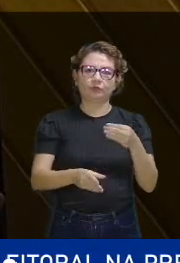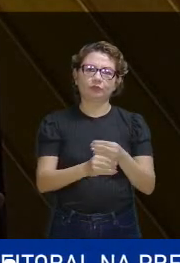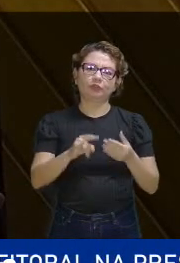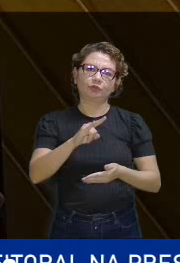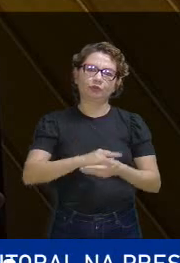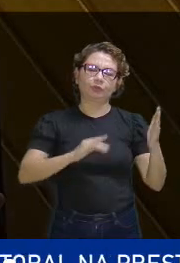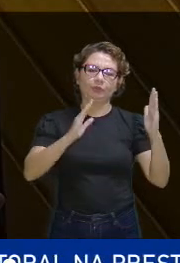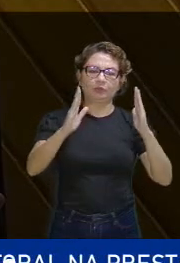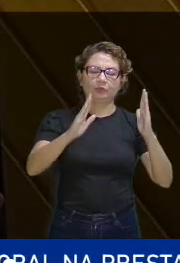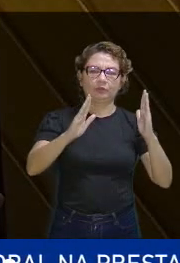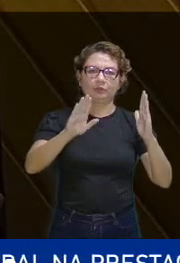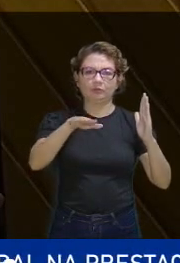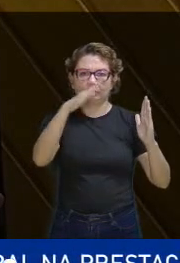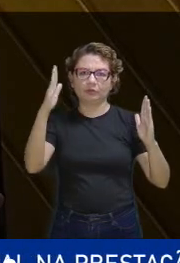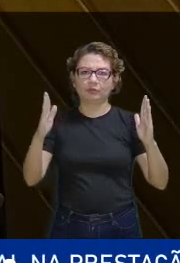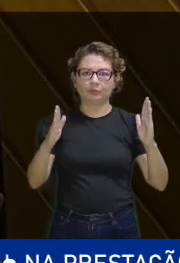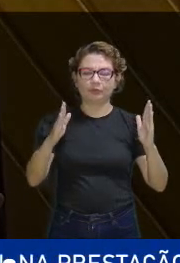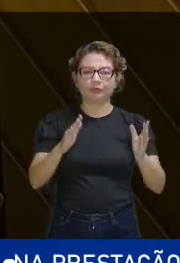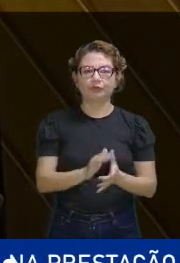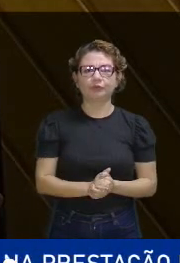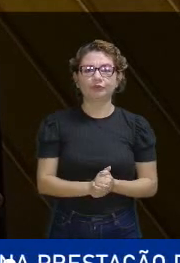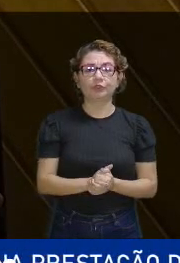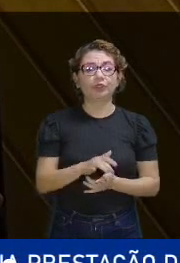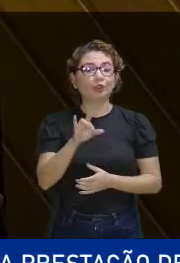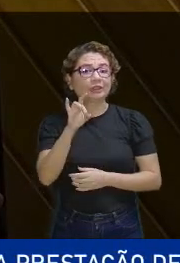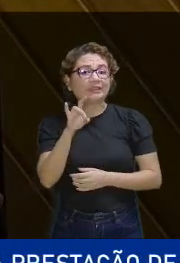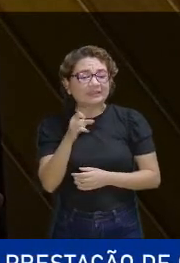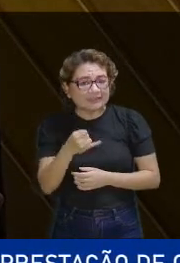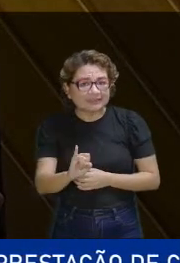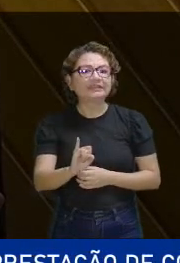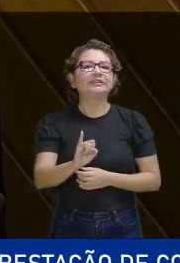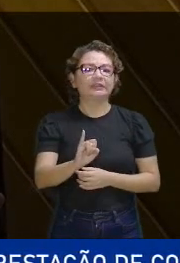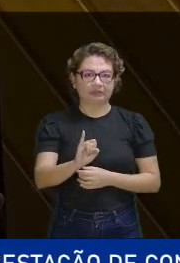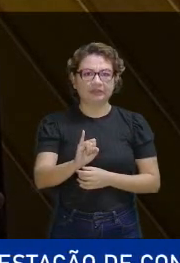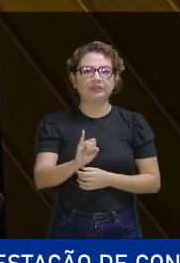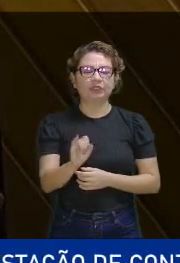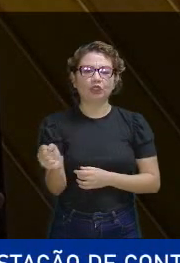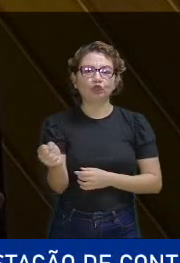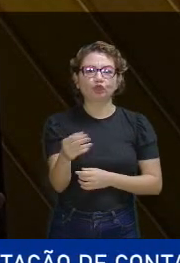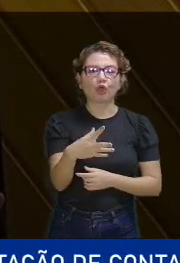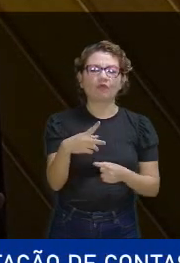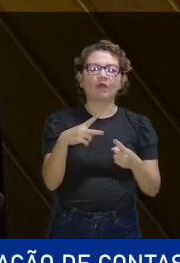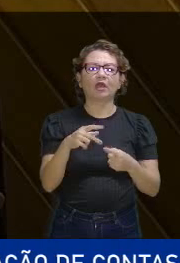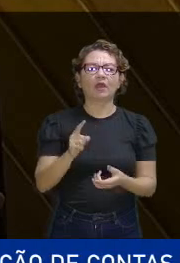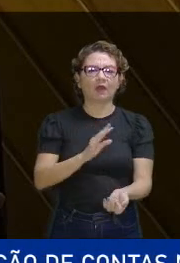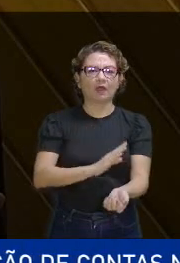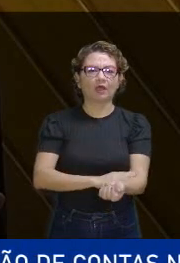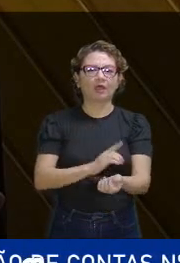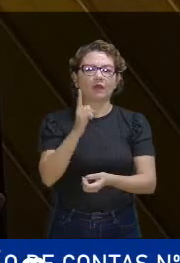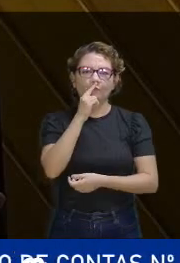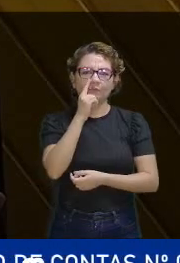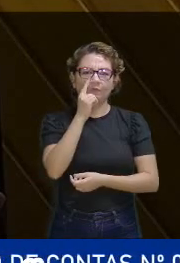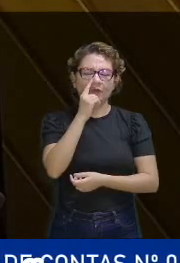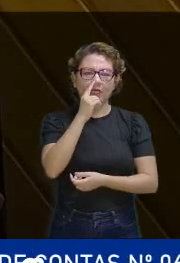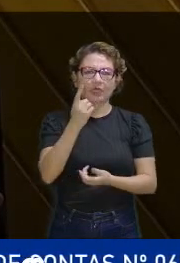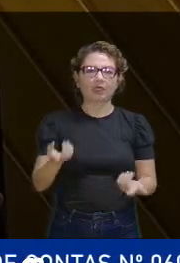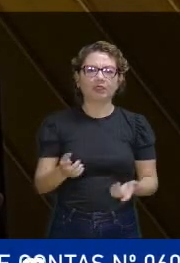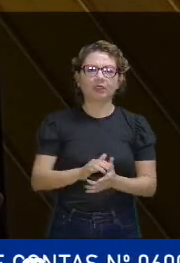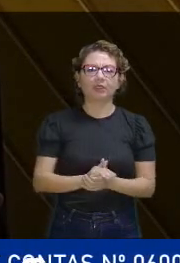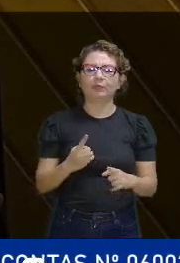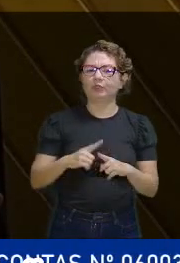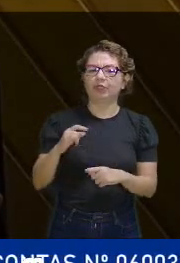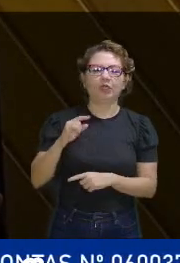documentos fora do momento previsto, apenas quando se tratar de novas falhas sobre as quais o prestador não